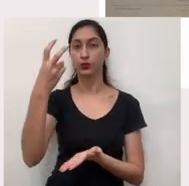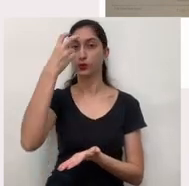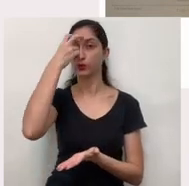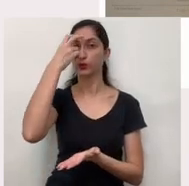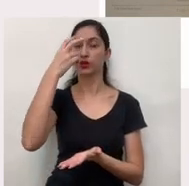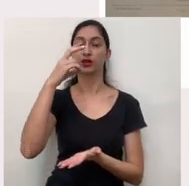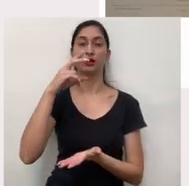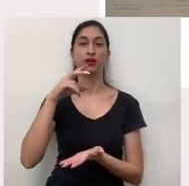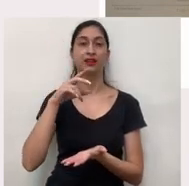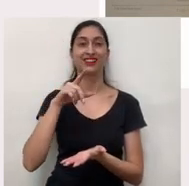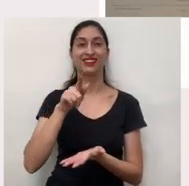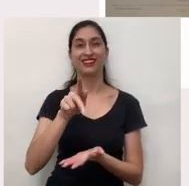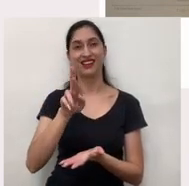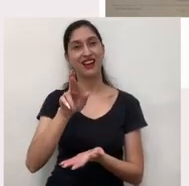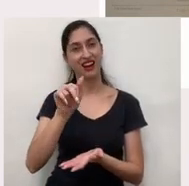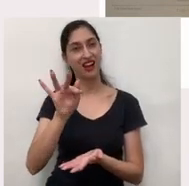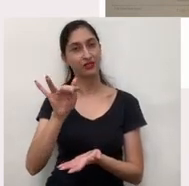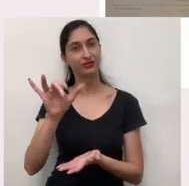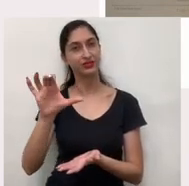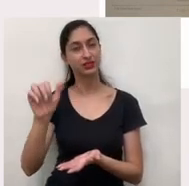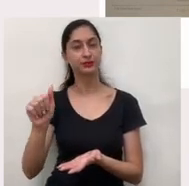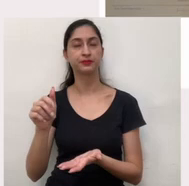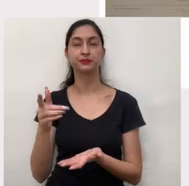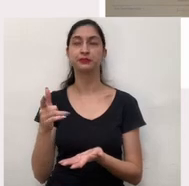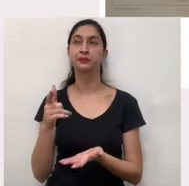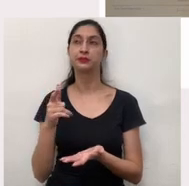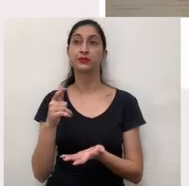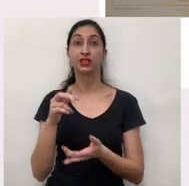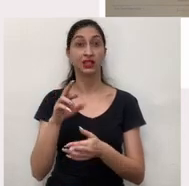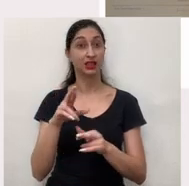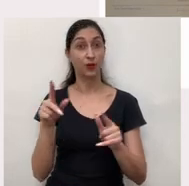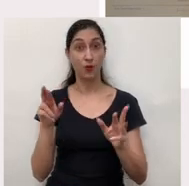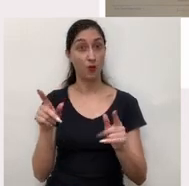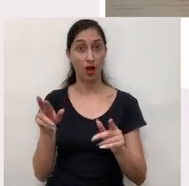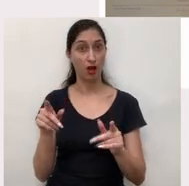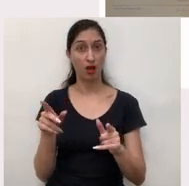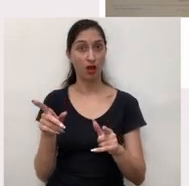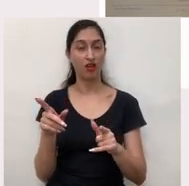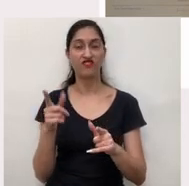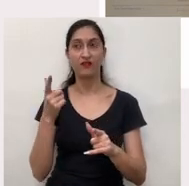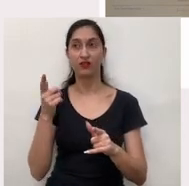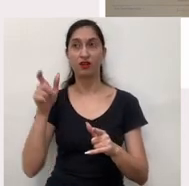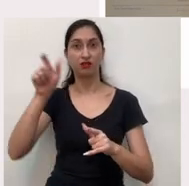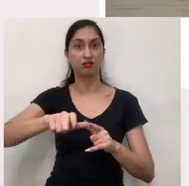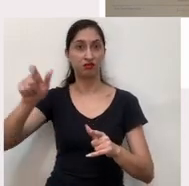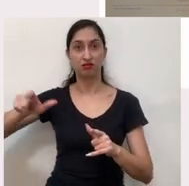gráfica impressa, que não é considerada como design, né,